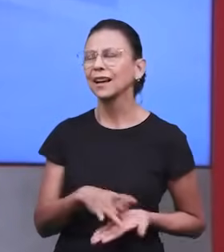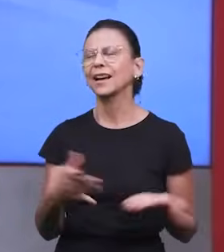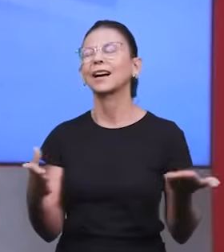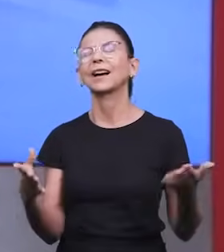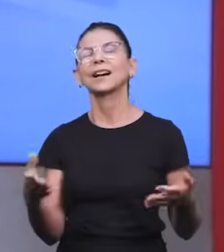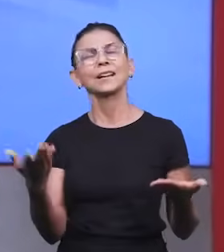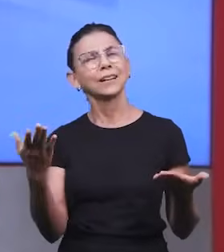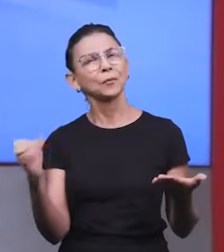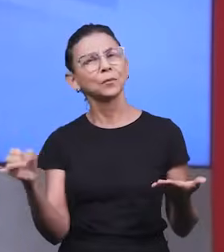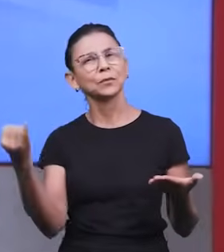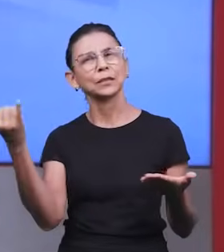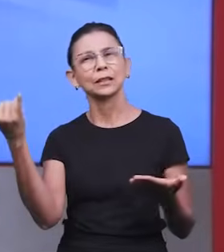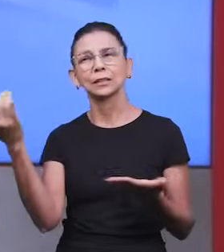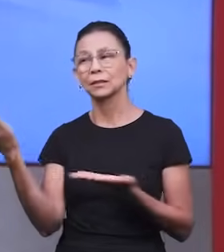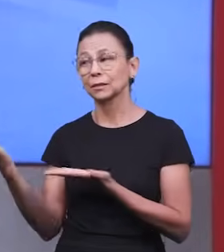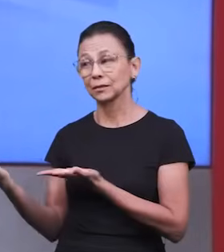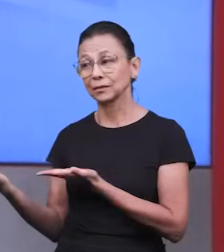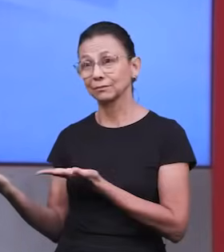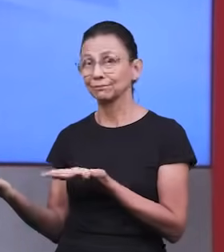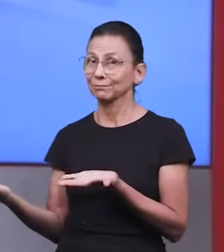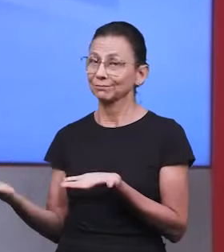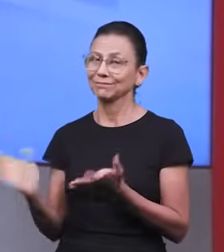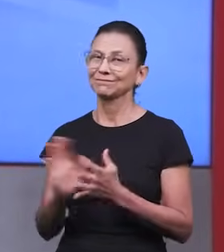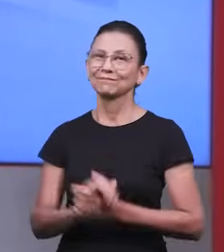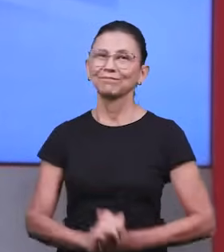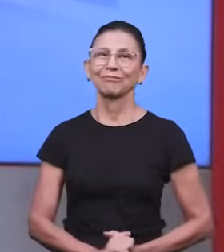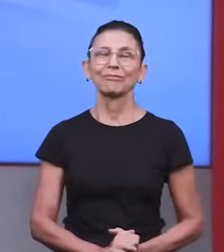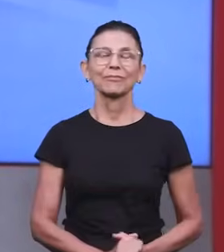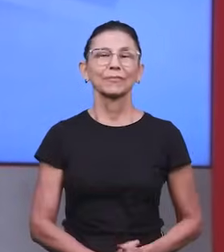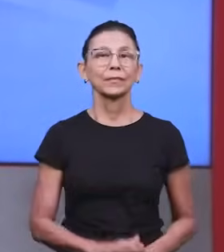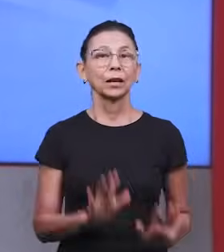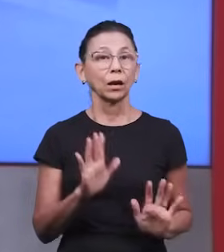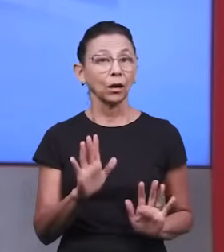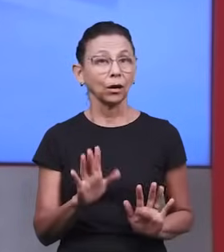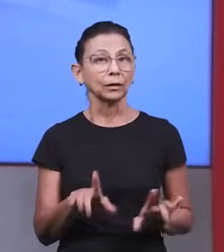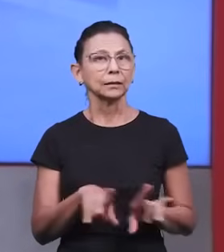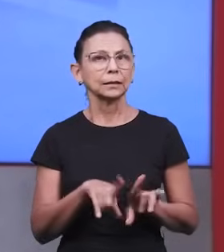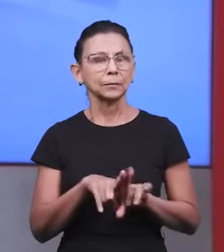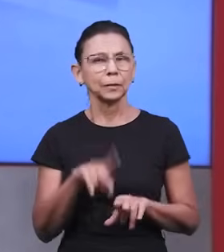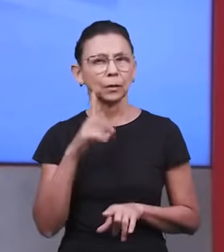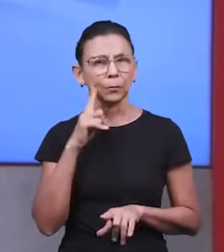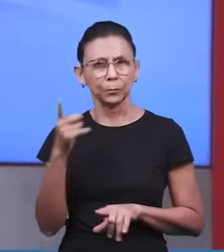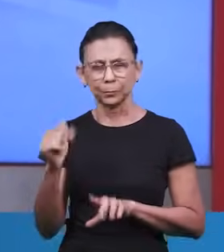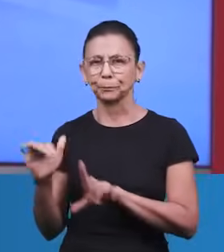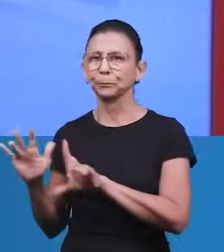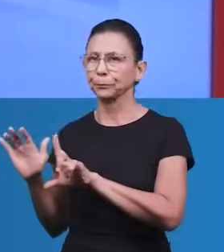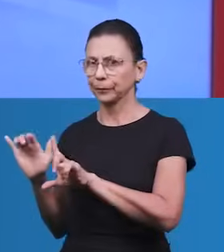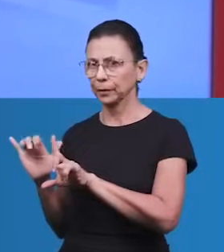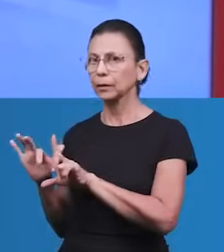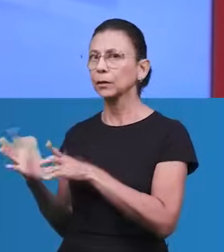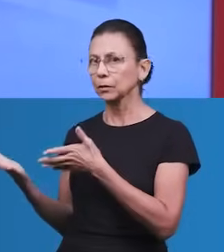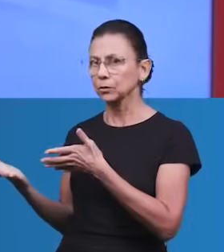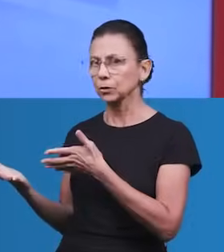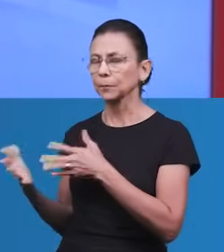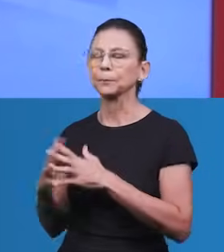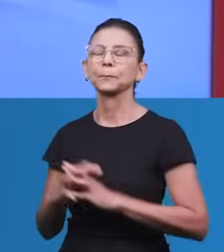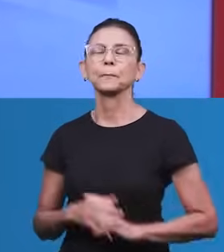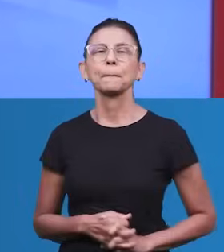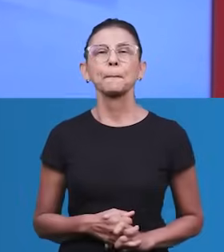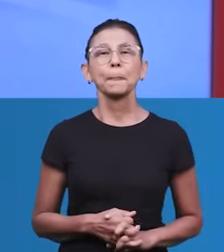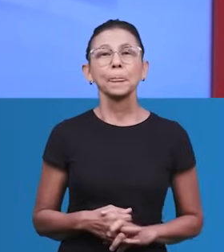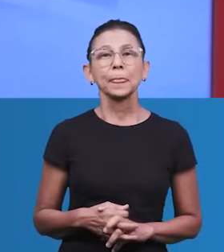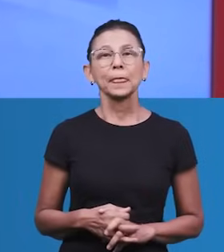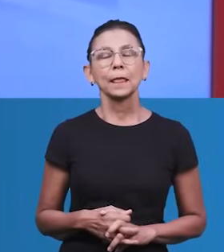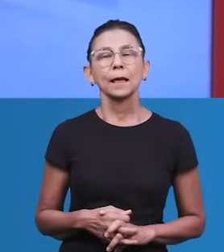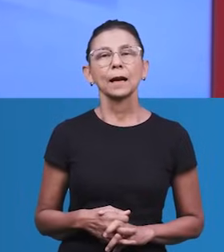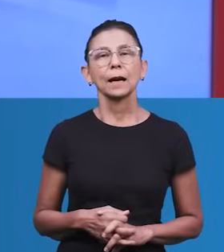inscrição, isso, mostra aí na tela para você. Também você vai fazer, atenção aí, nós temos um QR Code, vamos mostrar o QR Code agora também, por favor, para